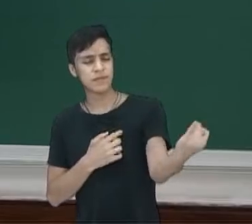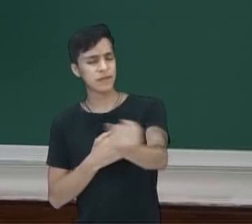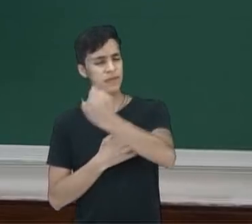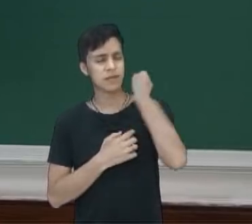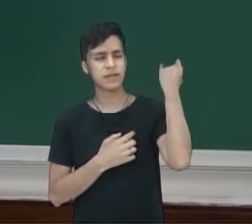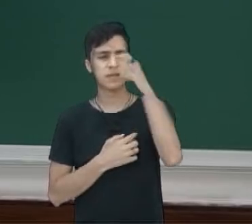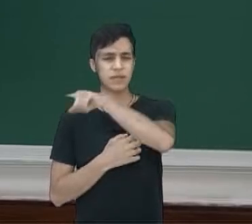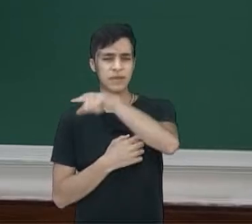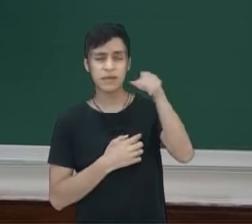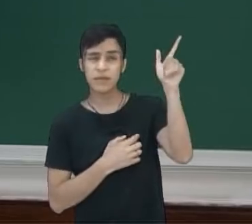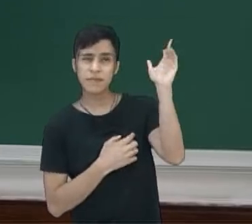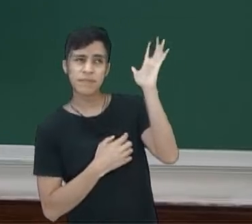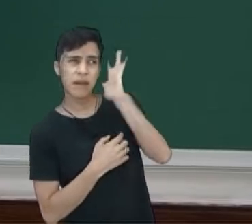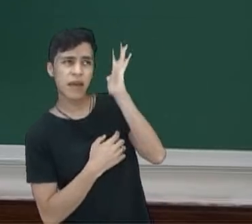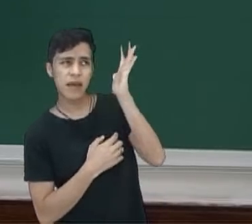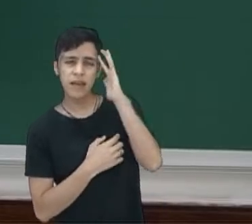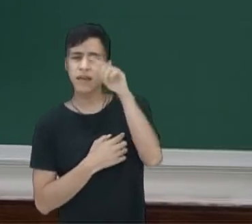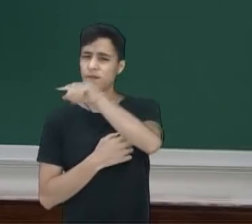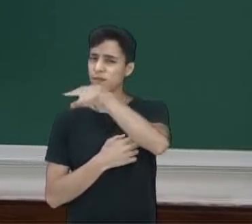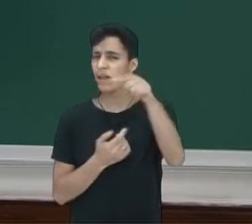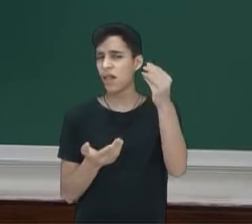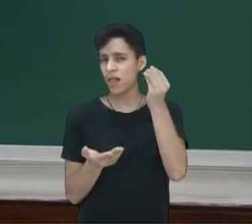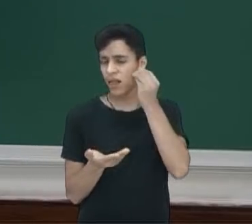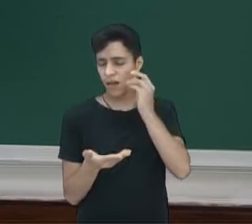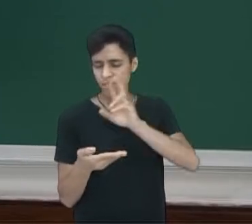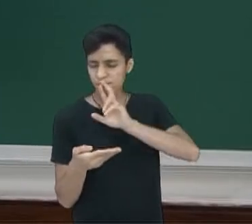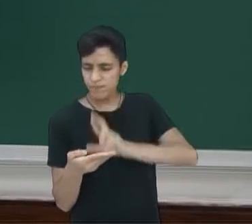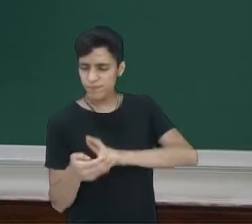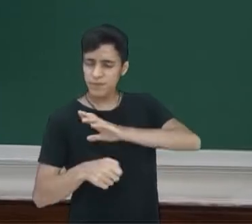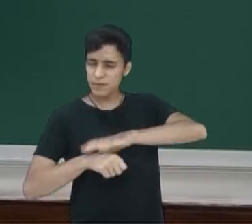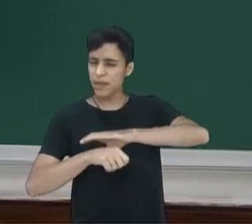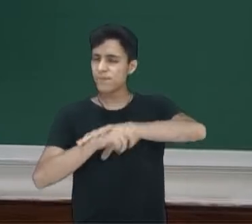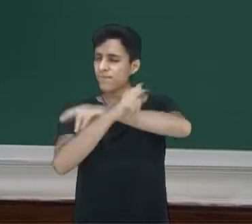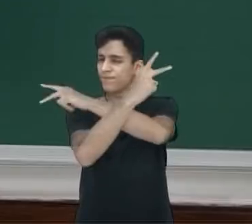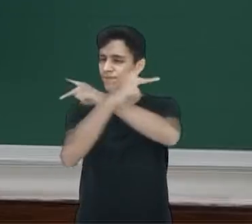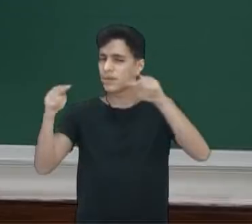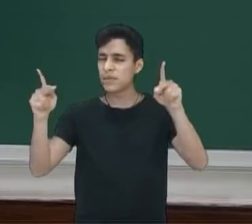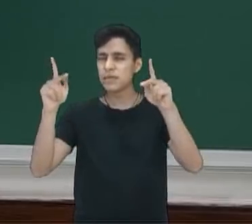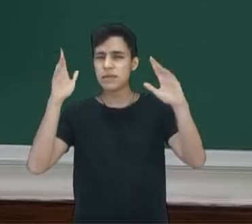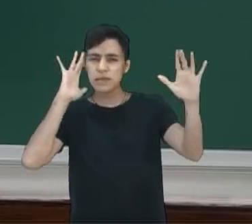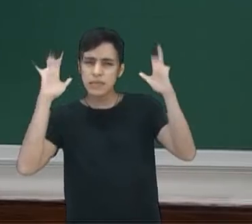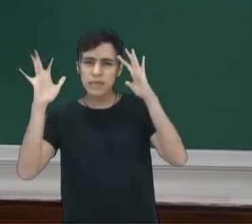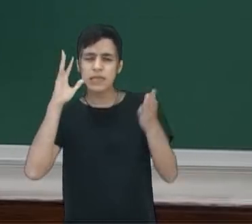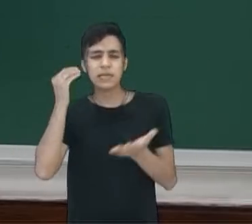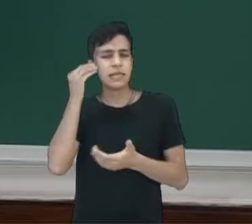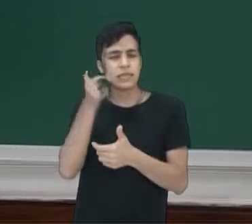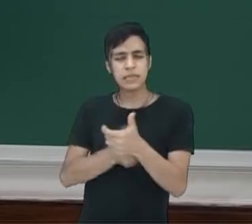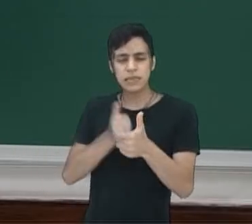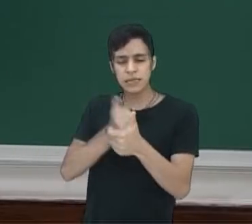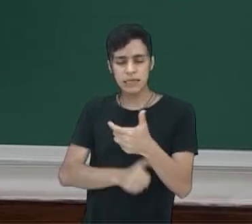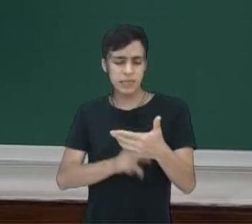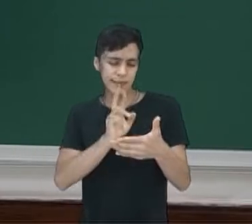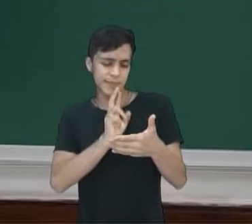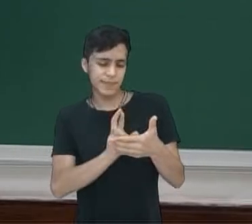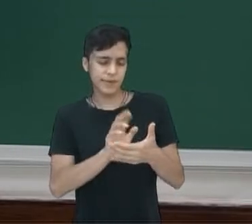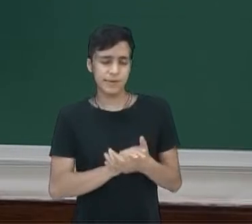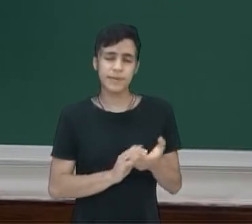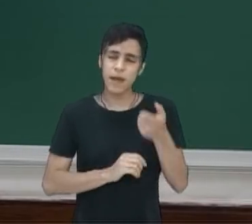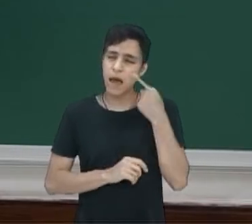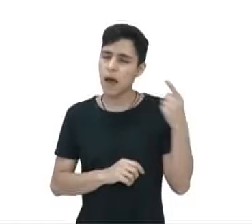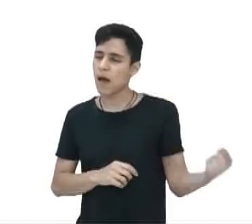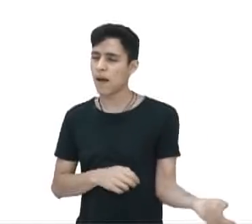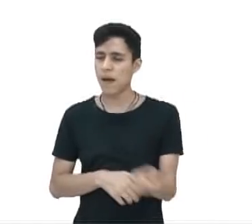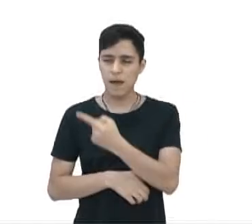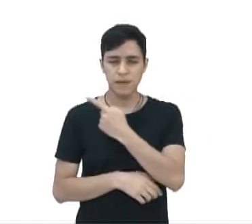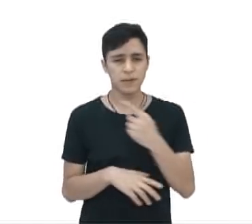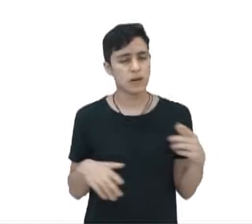pouquinho aí, tenta responder no seu material, tá? Vou dar um tempinho aí para que você pense, tente responder essa questão.